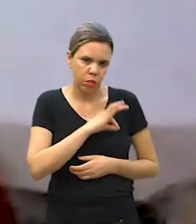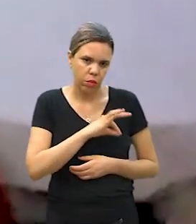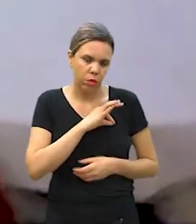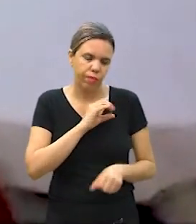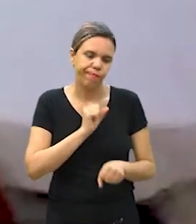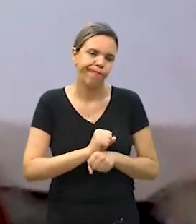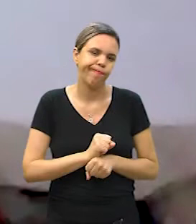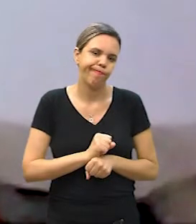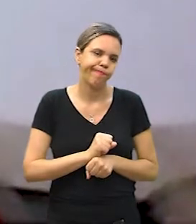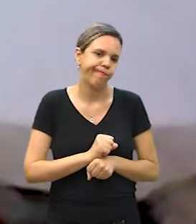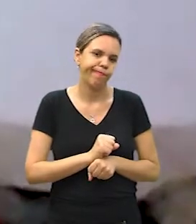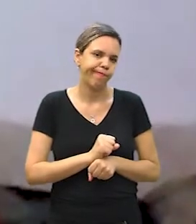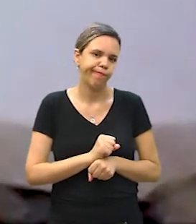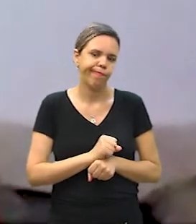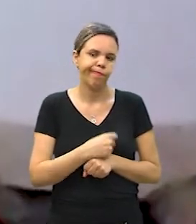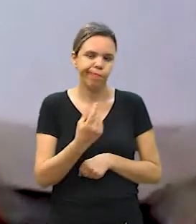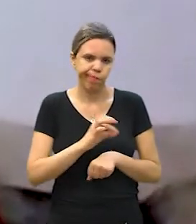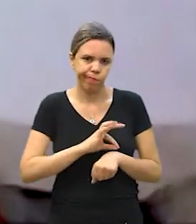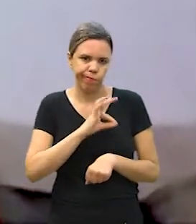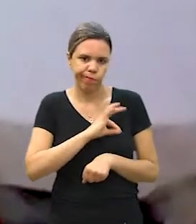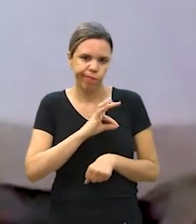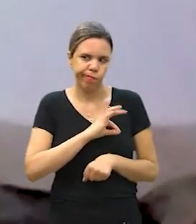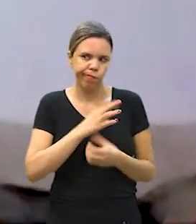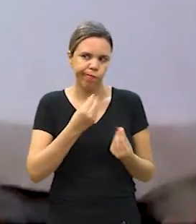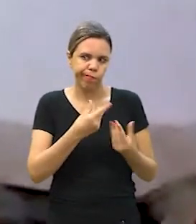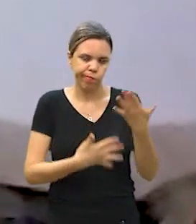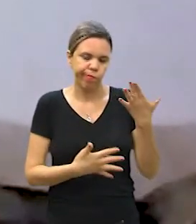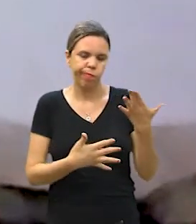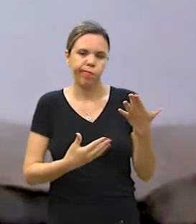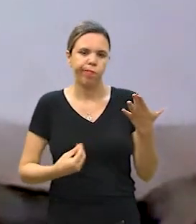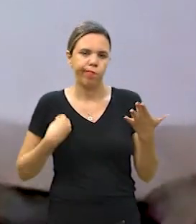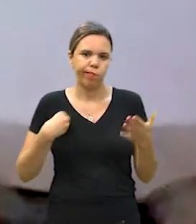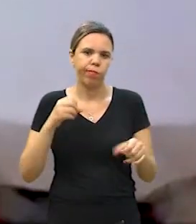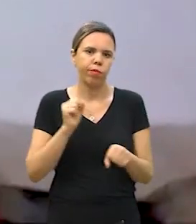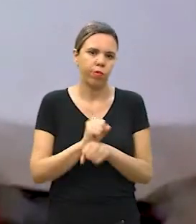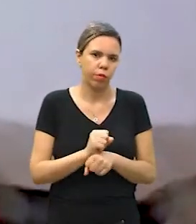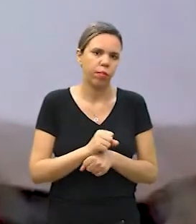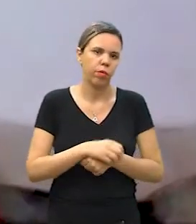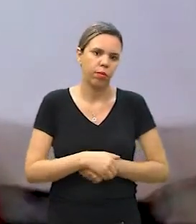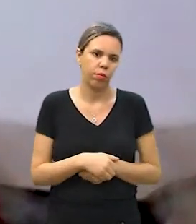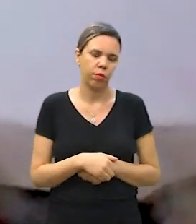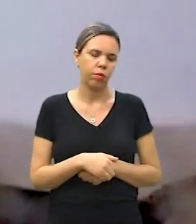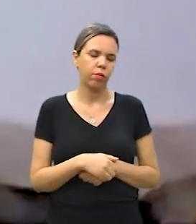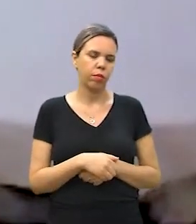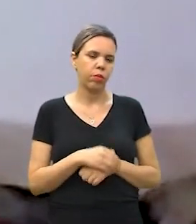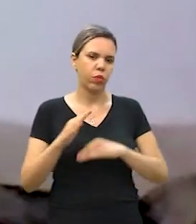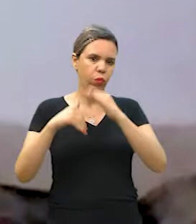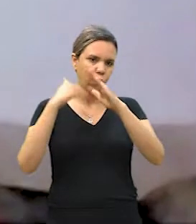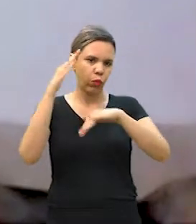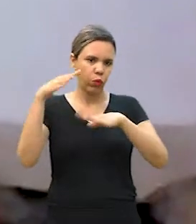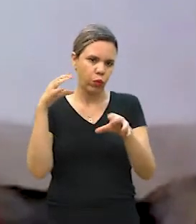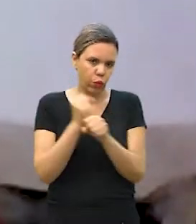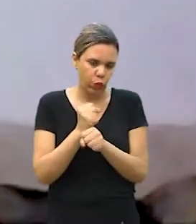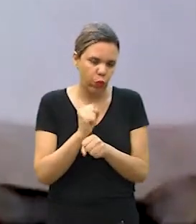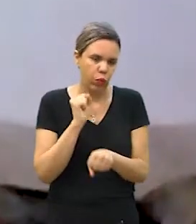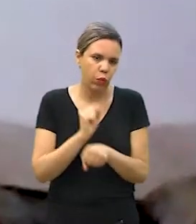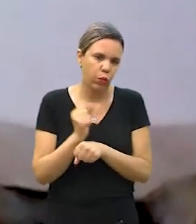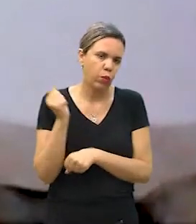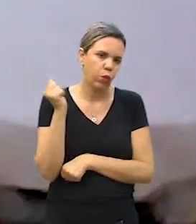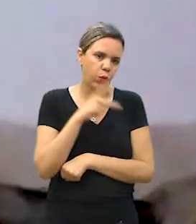estão congelados, e não só os nossos salários, várias pontuações nossas estão congeladas, né, para evolução,